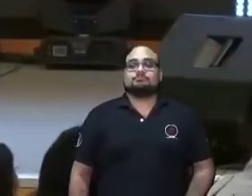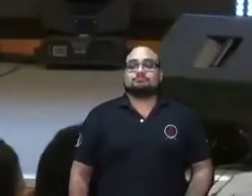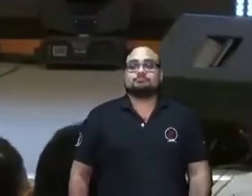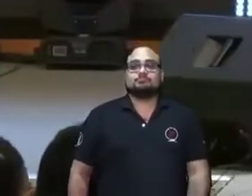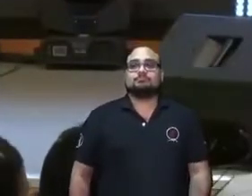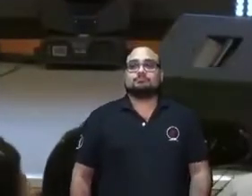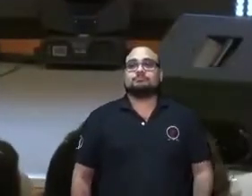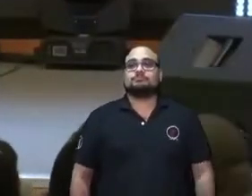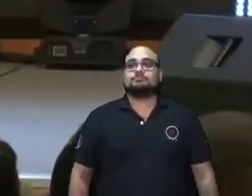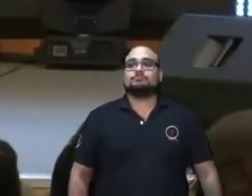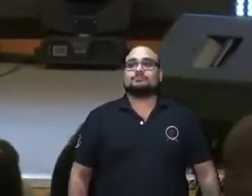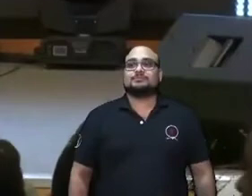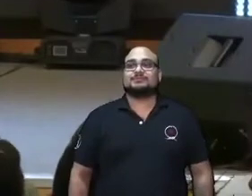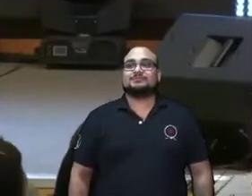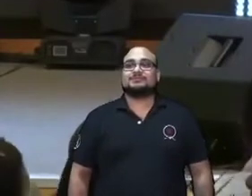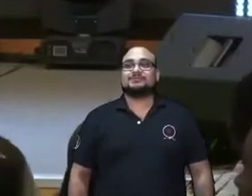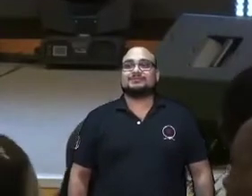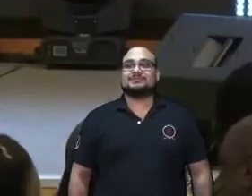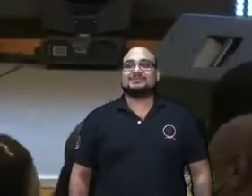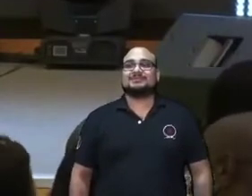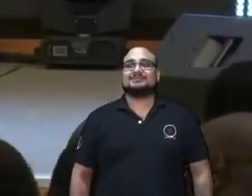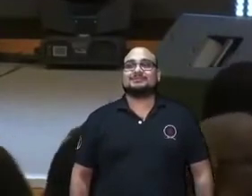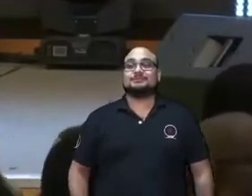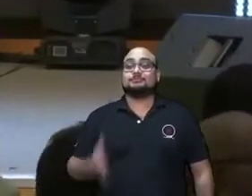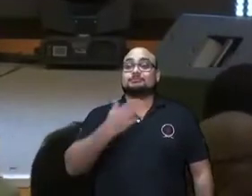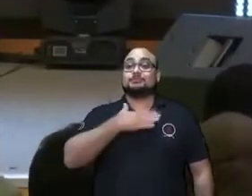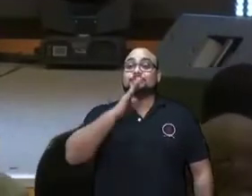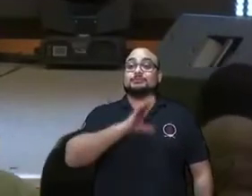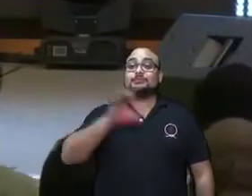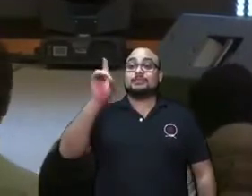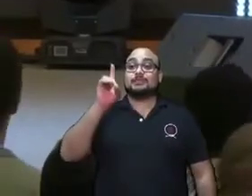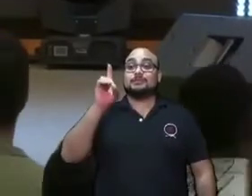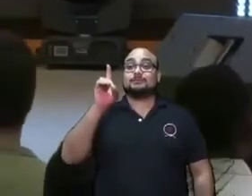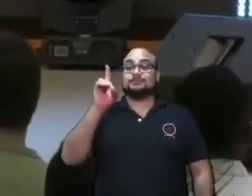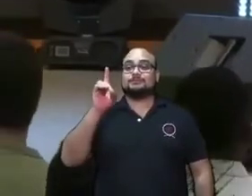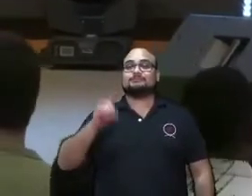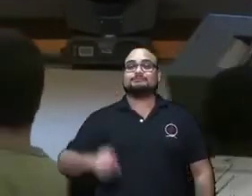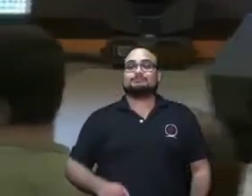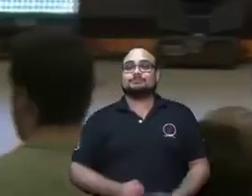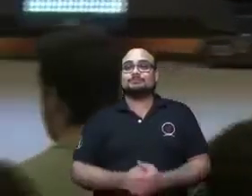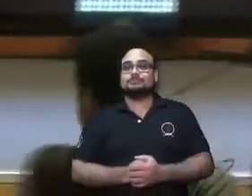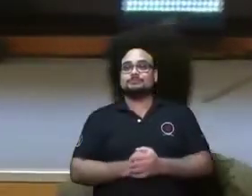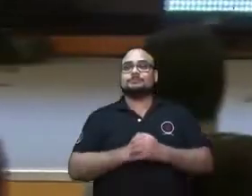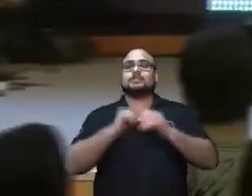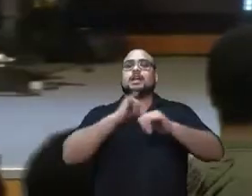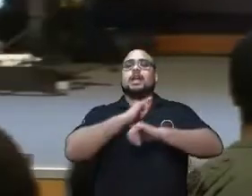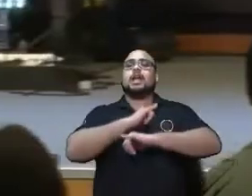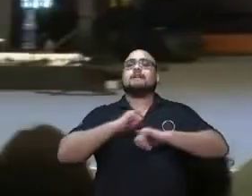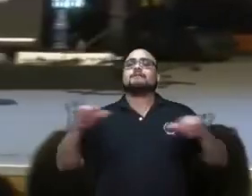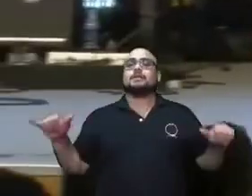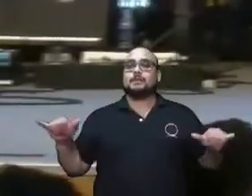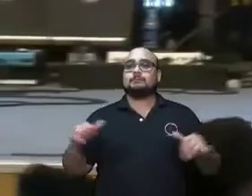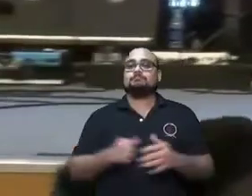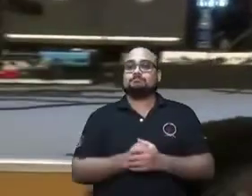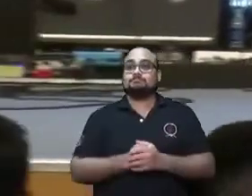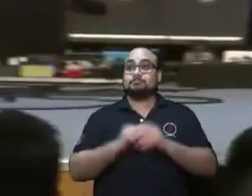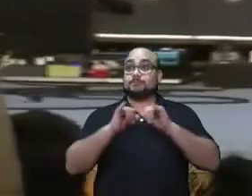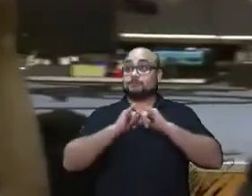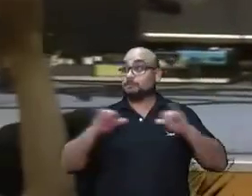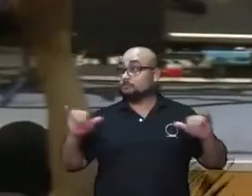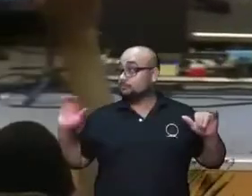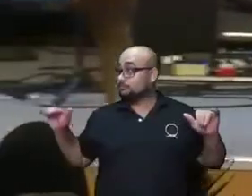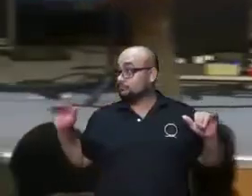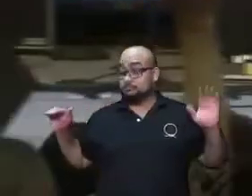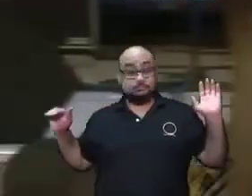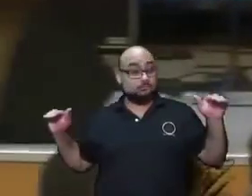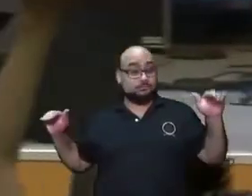Oh meu Deus, oh meu Deus, oh meu Deus. Fala para cinco aí, crente. Vira para cinco à tua volta aí, diga: